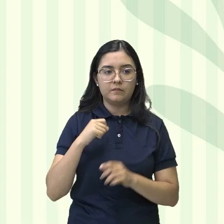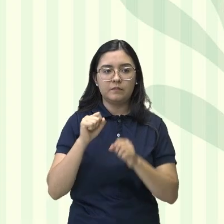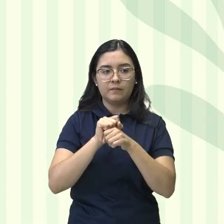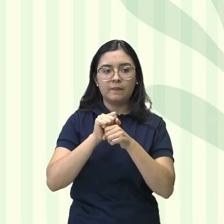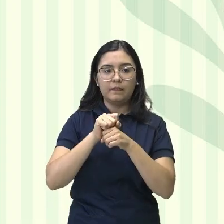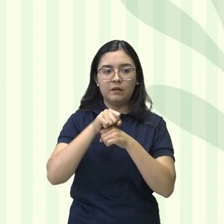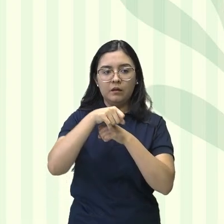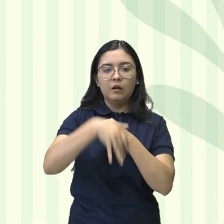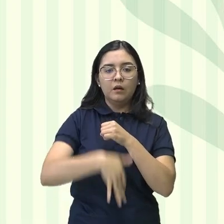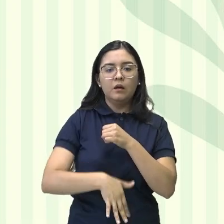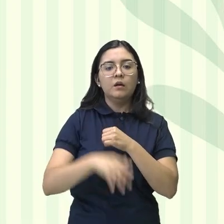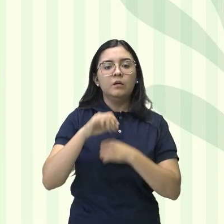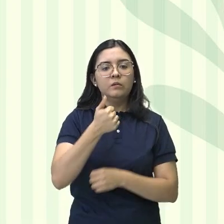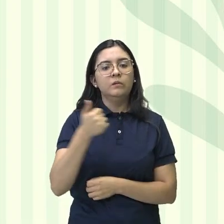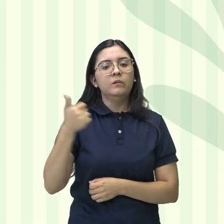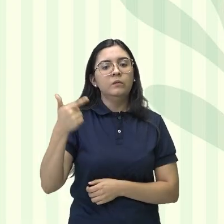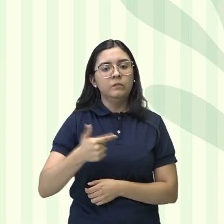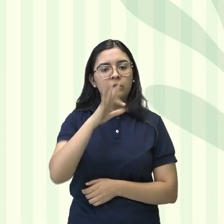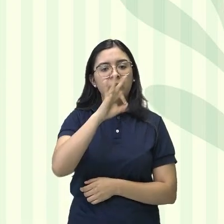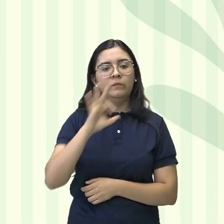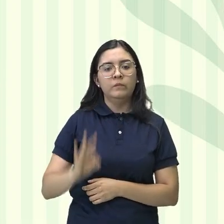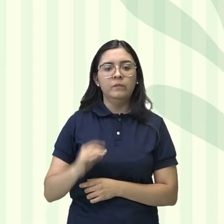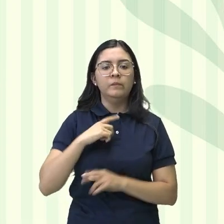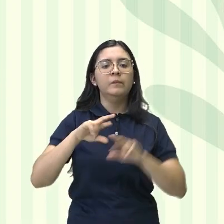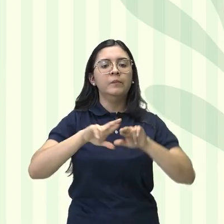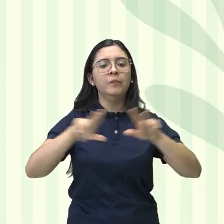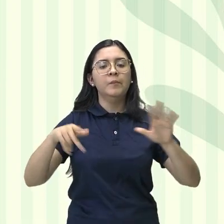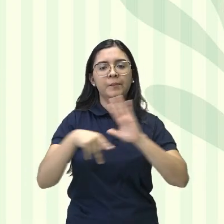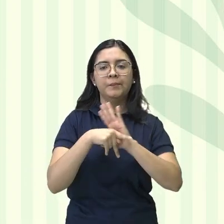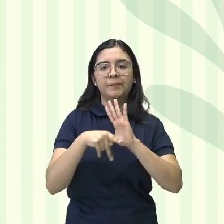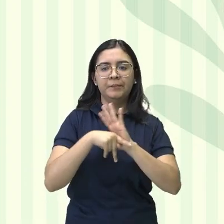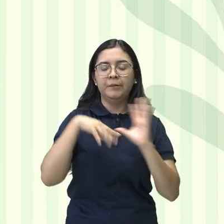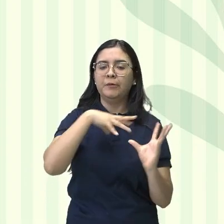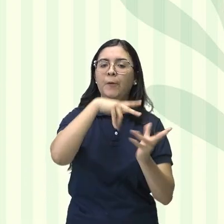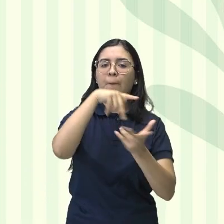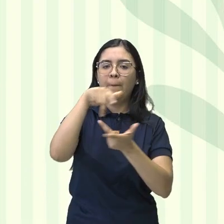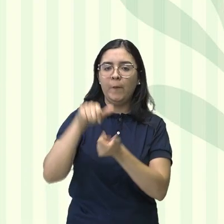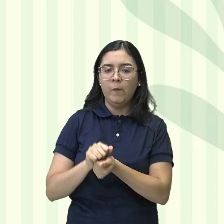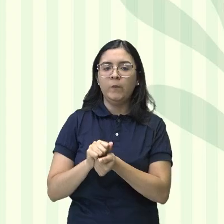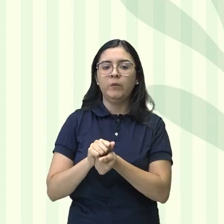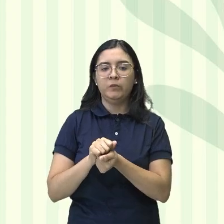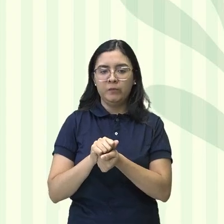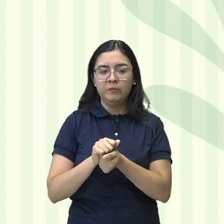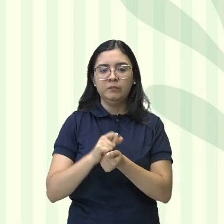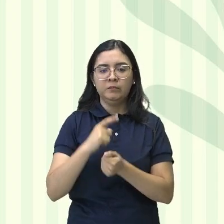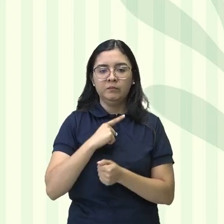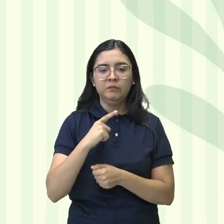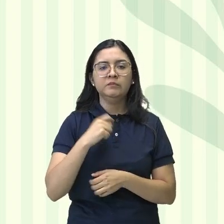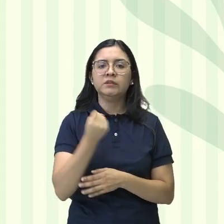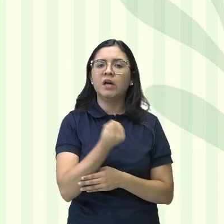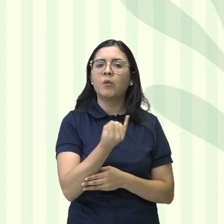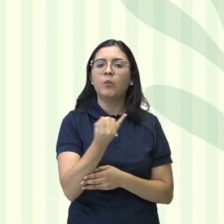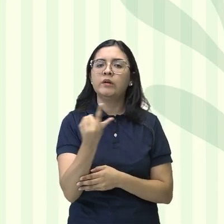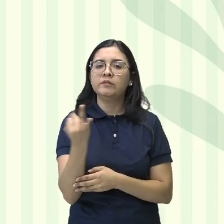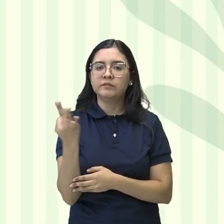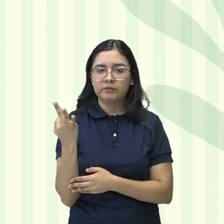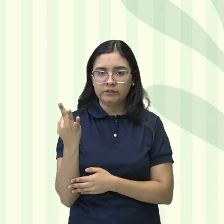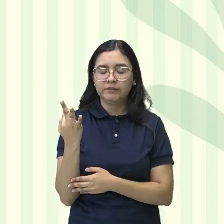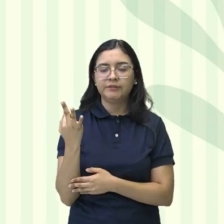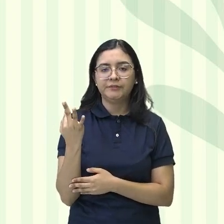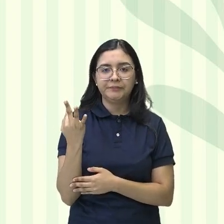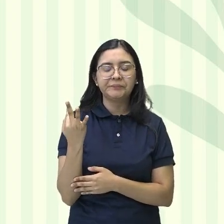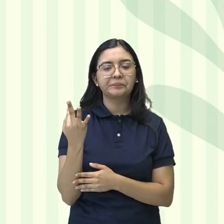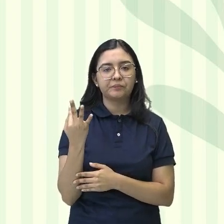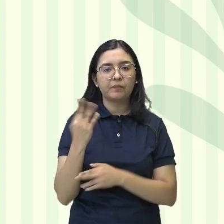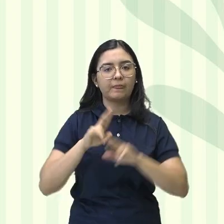da diversidade mundial, ou seja, a gente retém aí toda essa numeração, né, toda essa quantidade